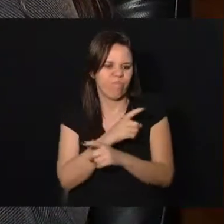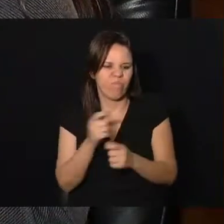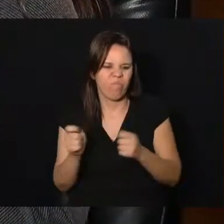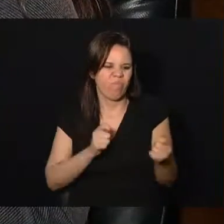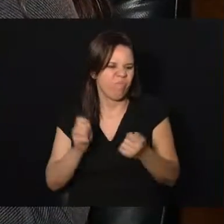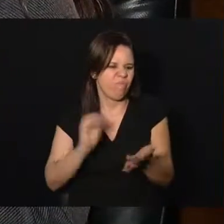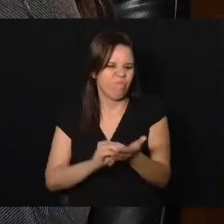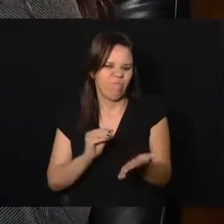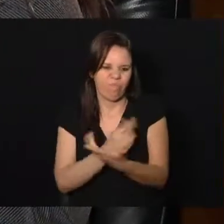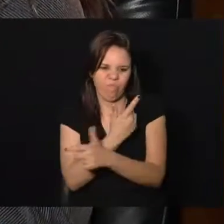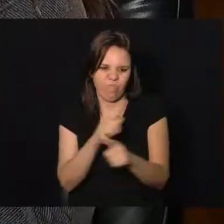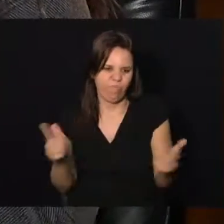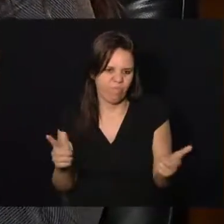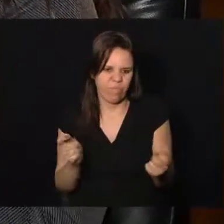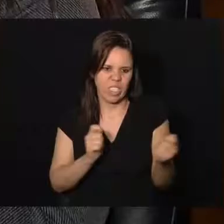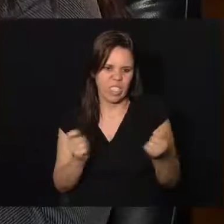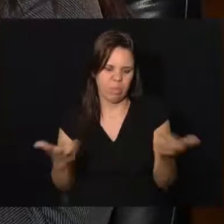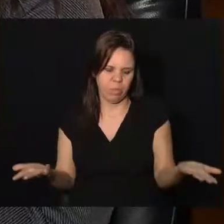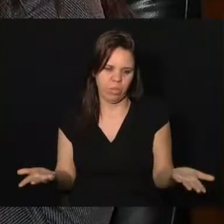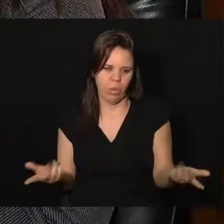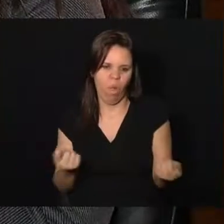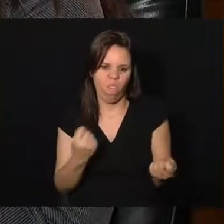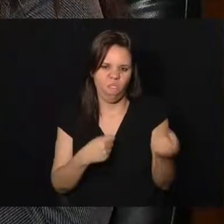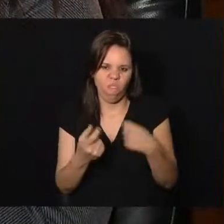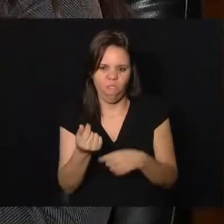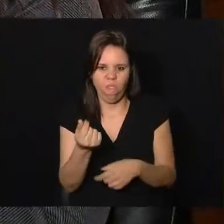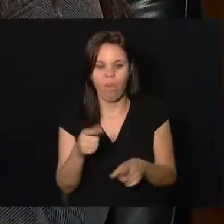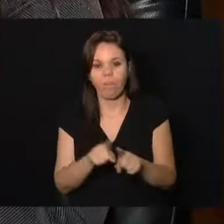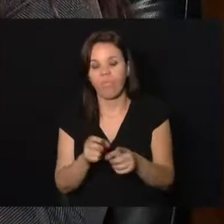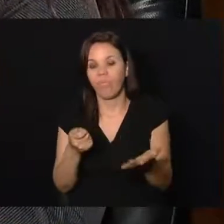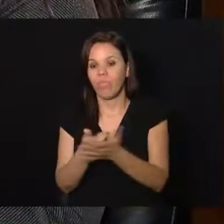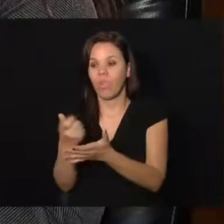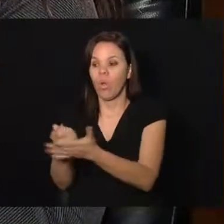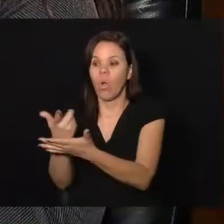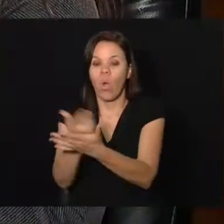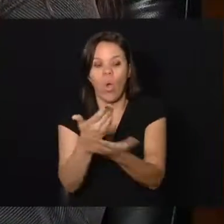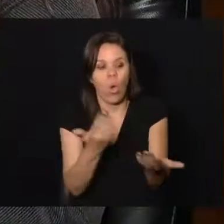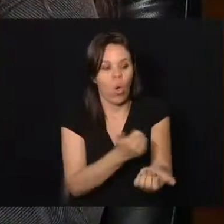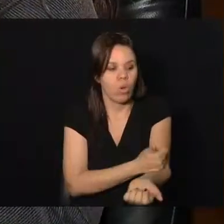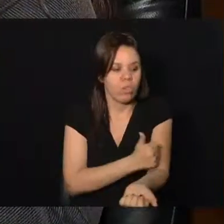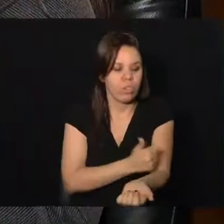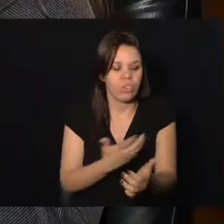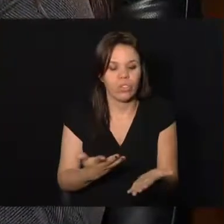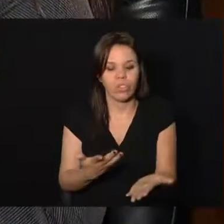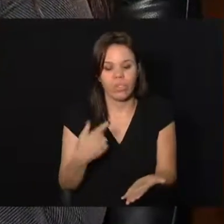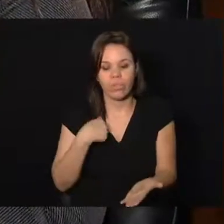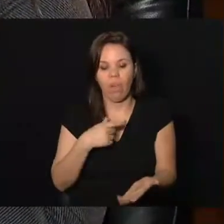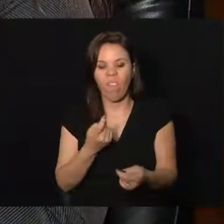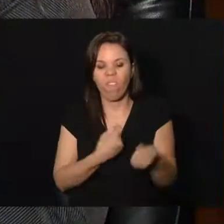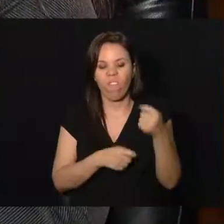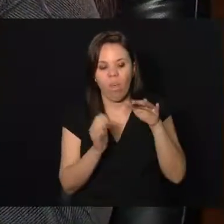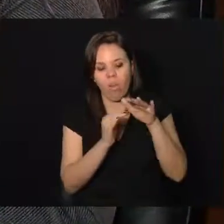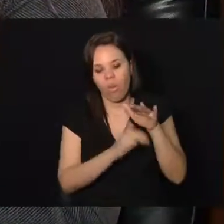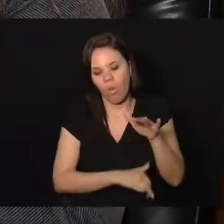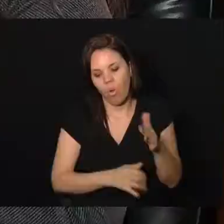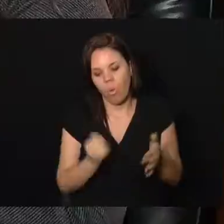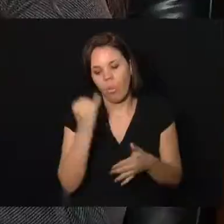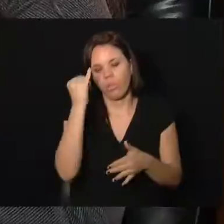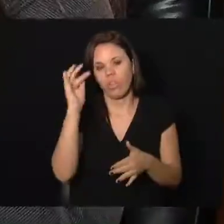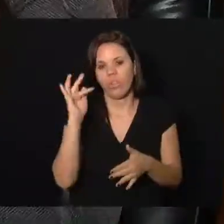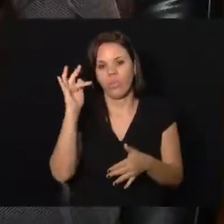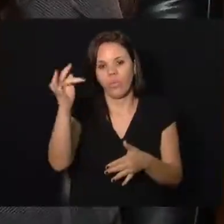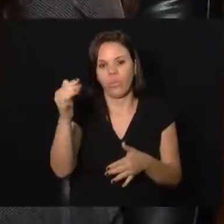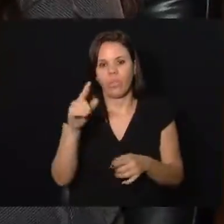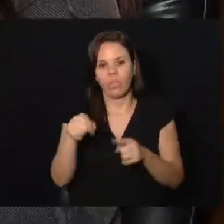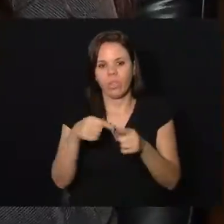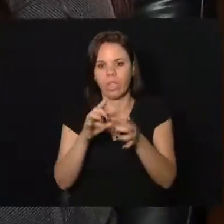desequilíbrio financeiro. A compra que você faz por impulso hoje vai tirar reservas que vão ser importantes para você alcançar a